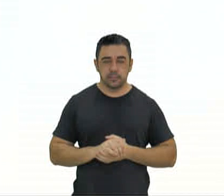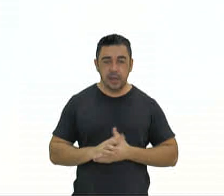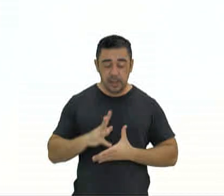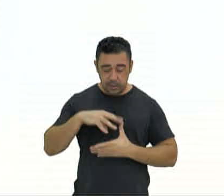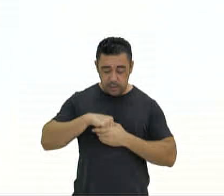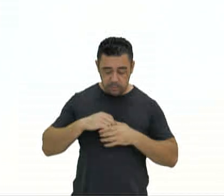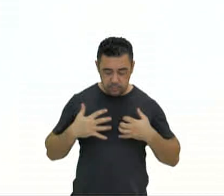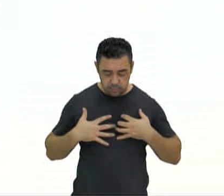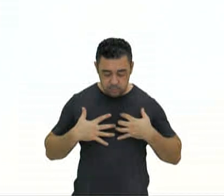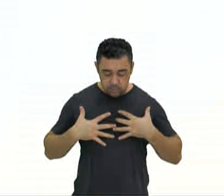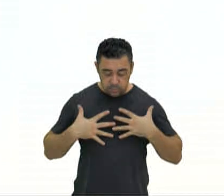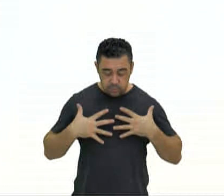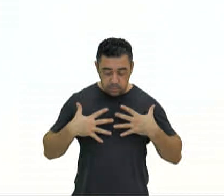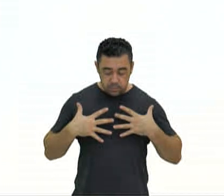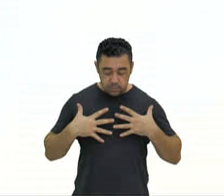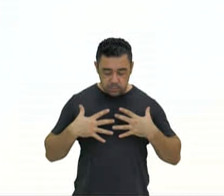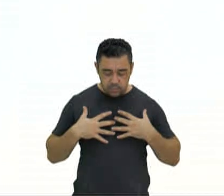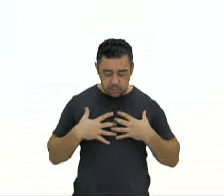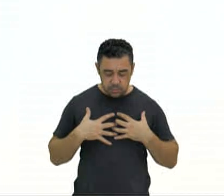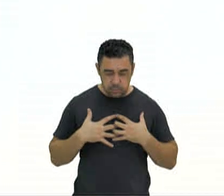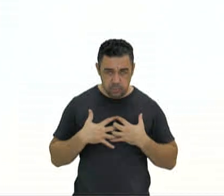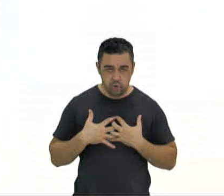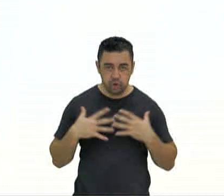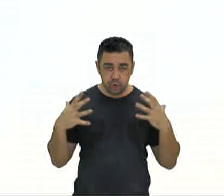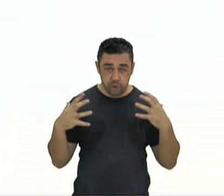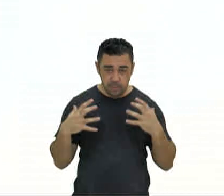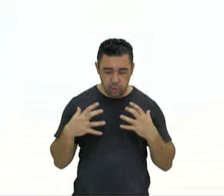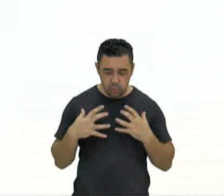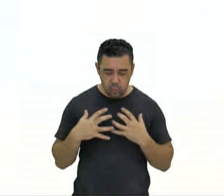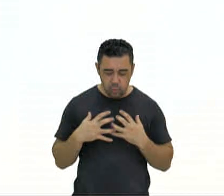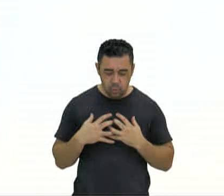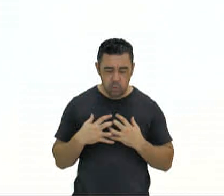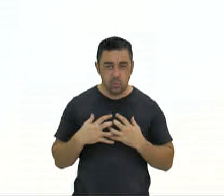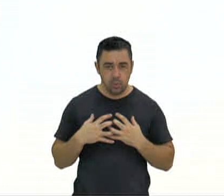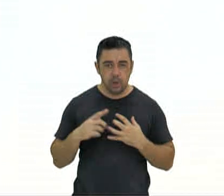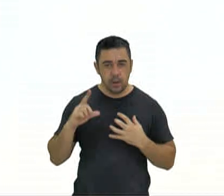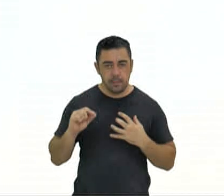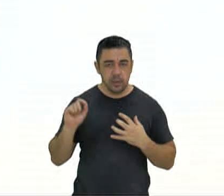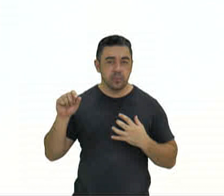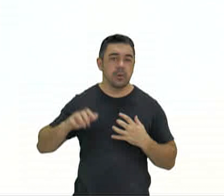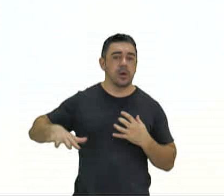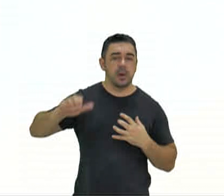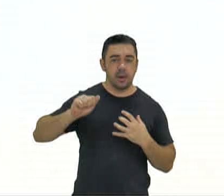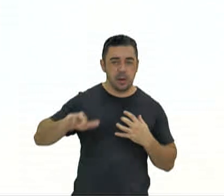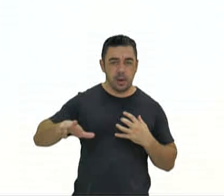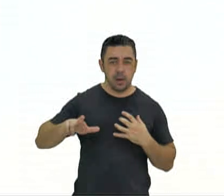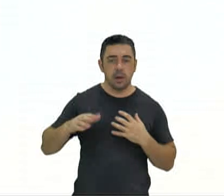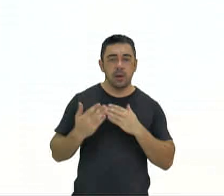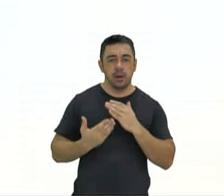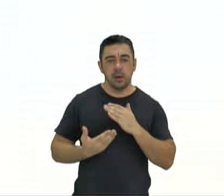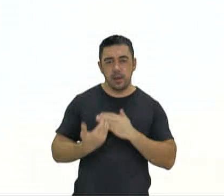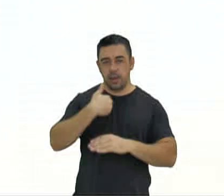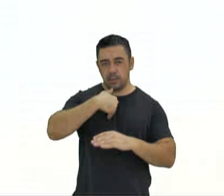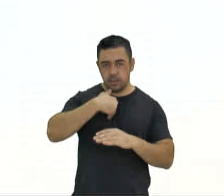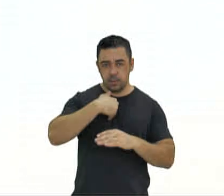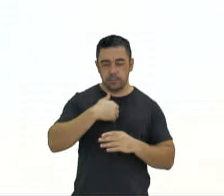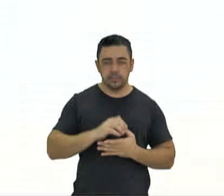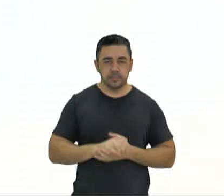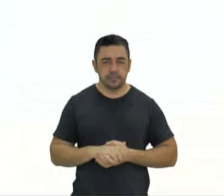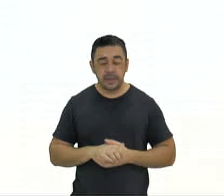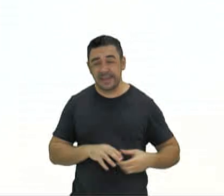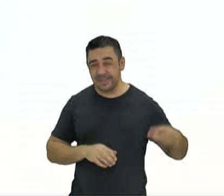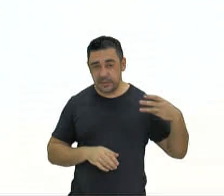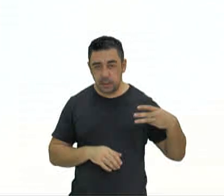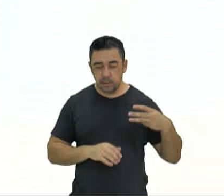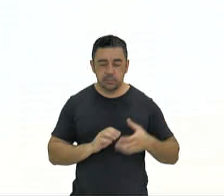interna na caixa torácica diminui e se torna menor que a pressão do ar atmosférico, o ar penetra nos pulmões.